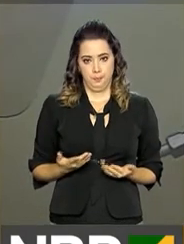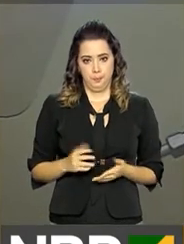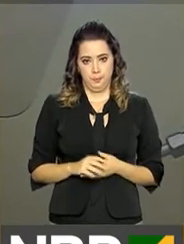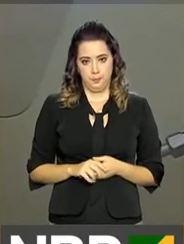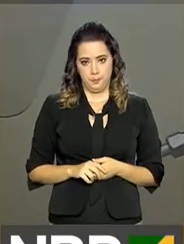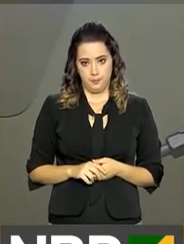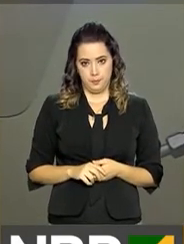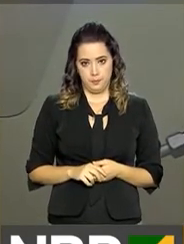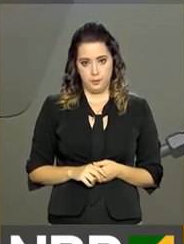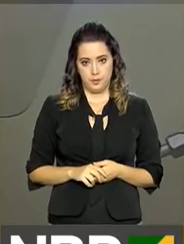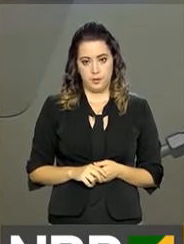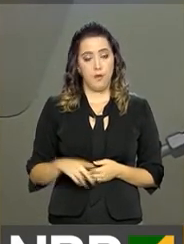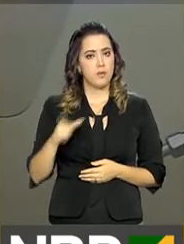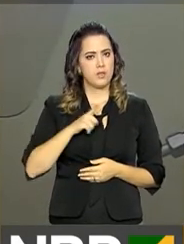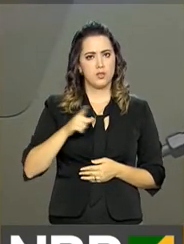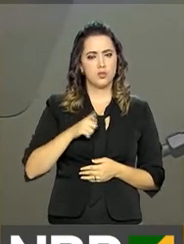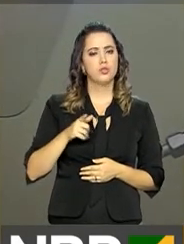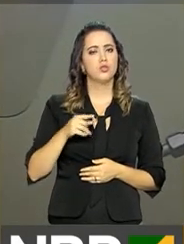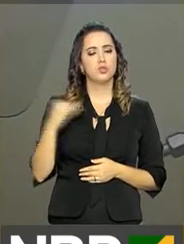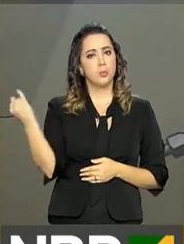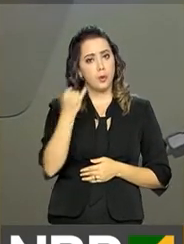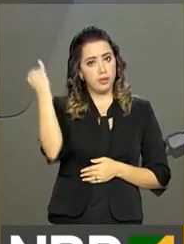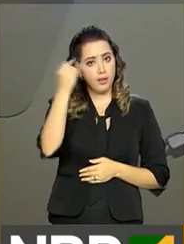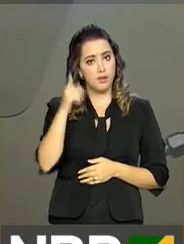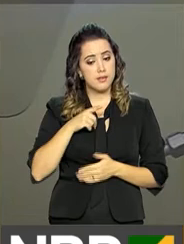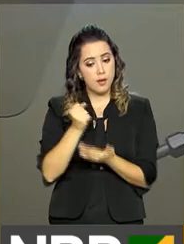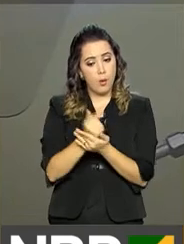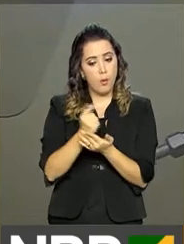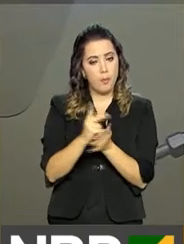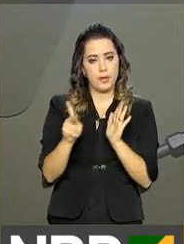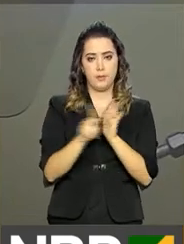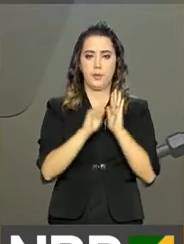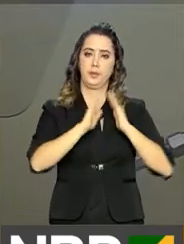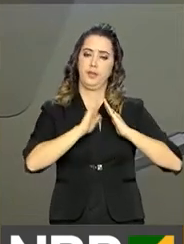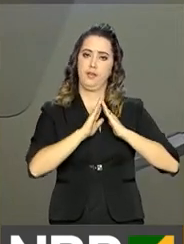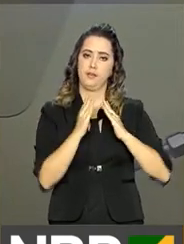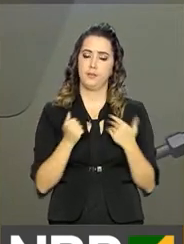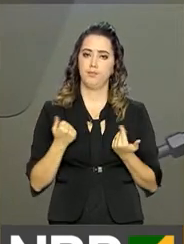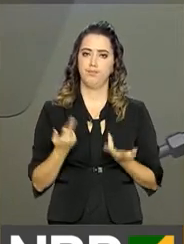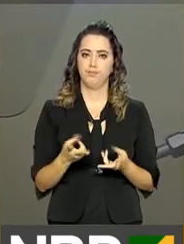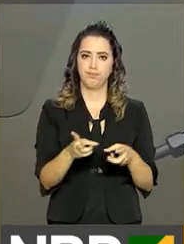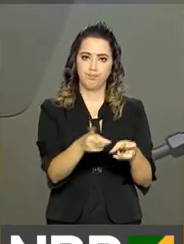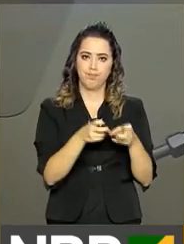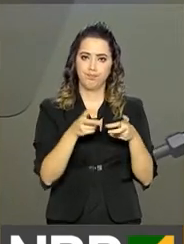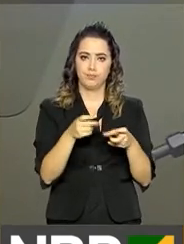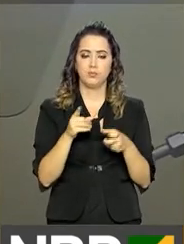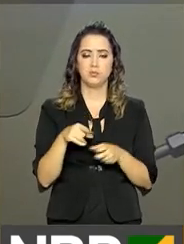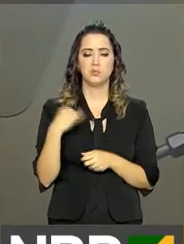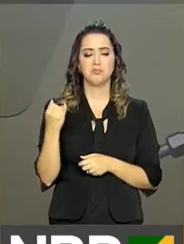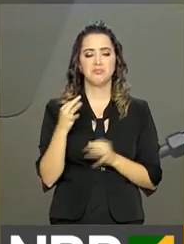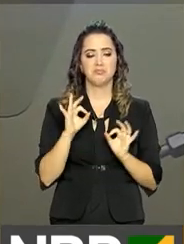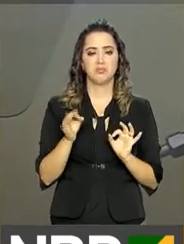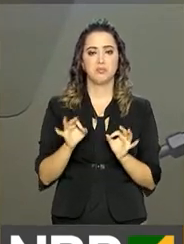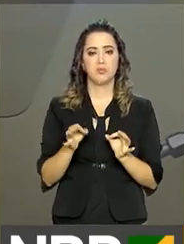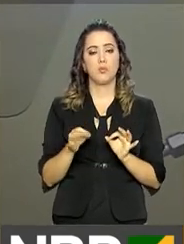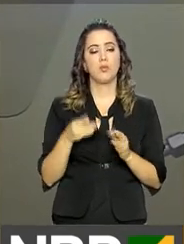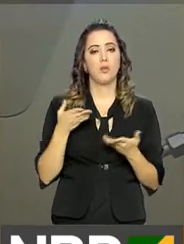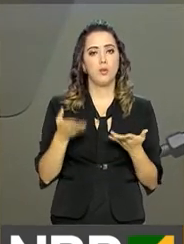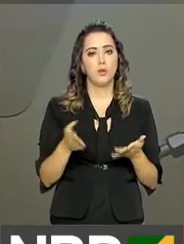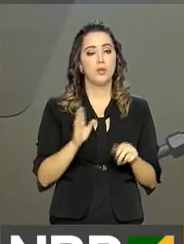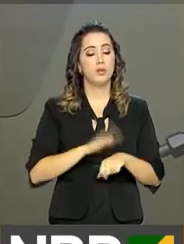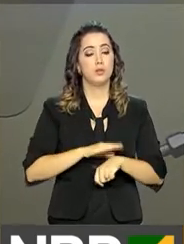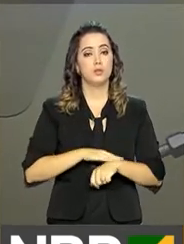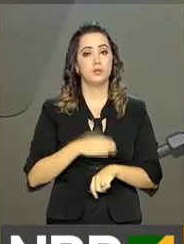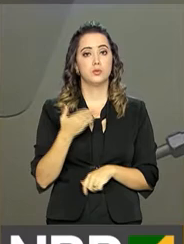ao ter o seu imóvel próprio. Por isso que eu constatei exatamente isto neste momento em que